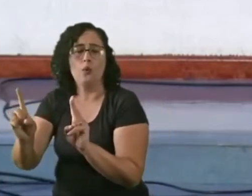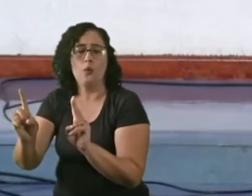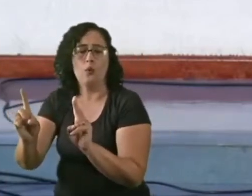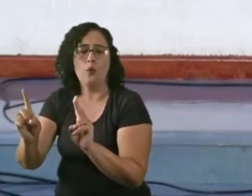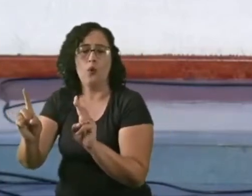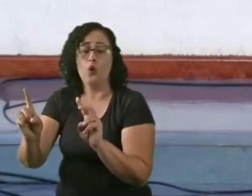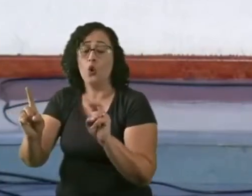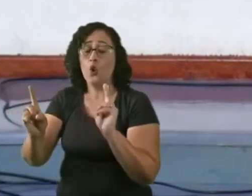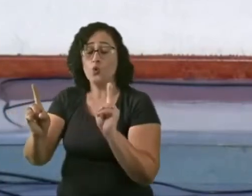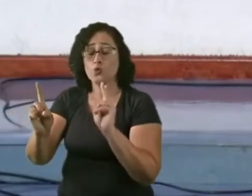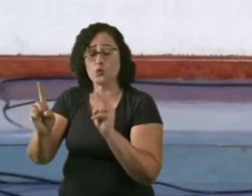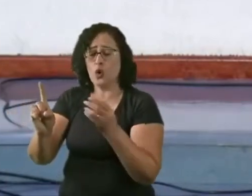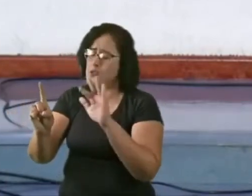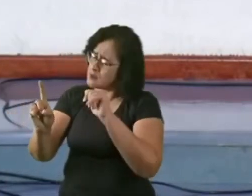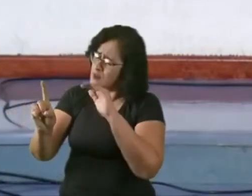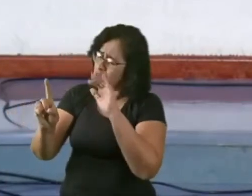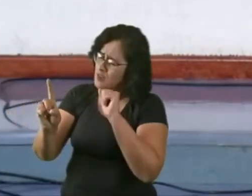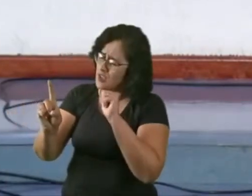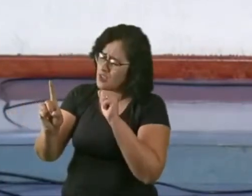ele: